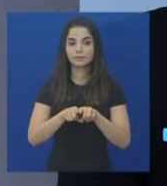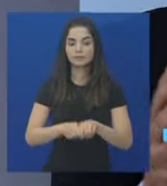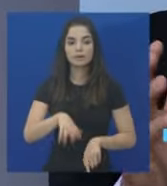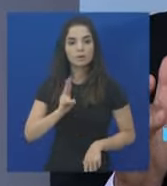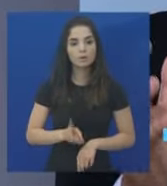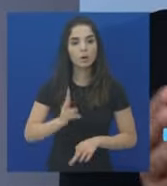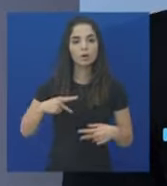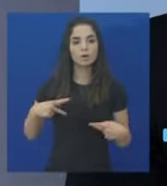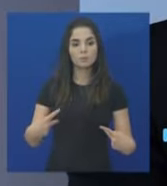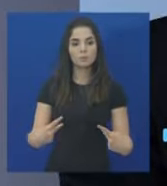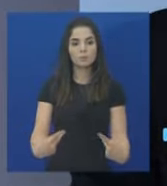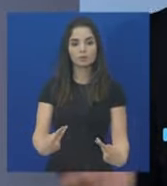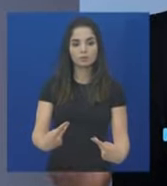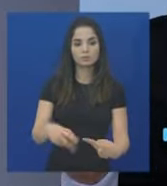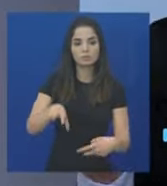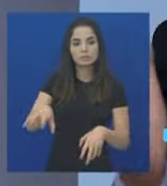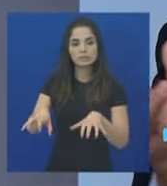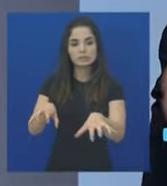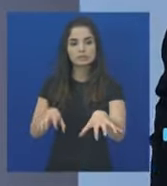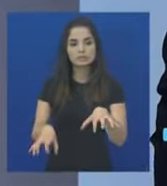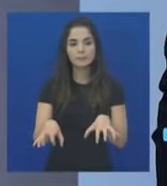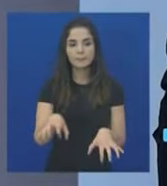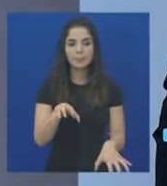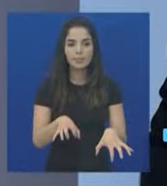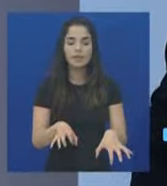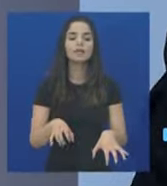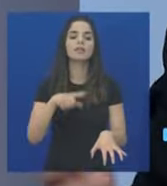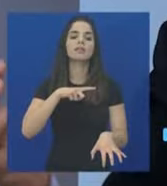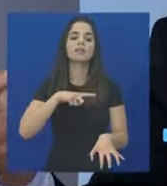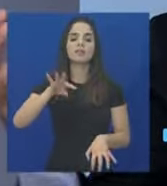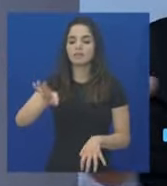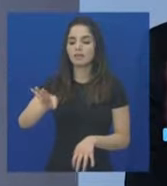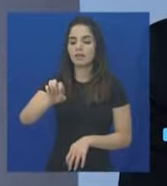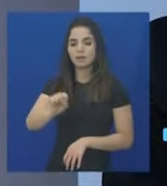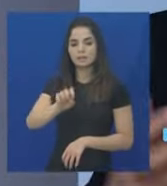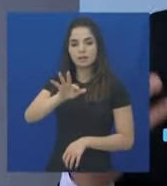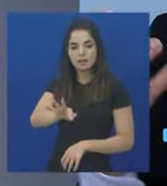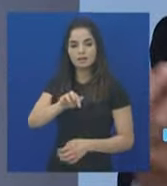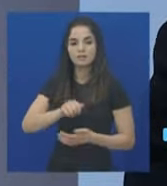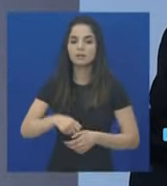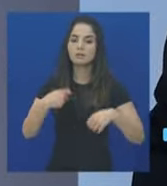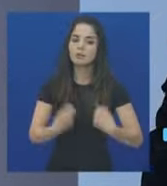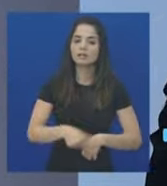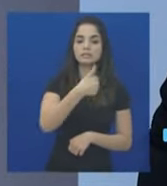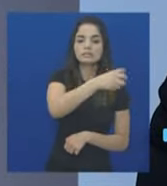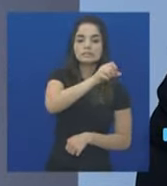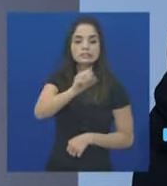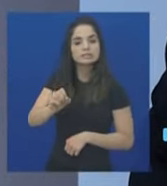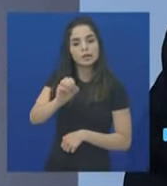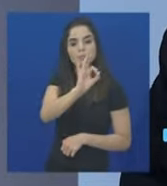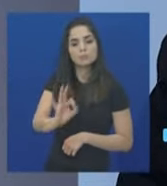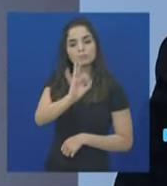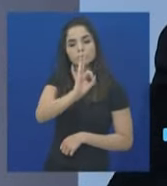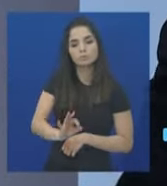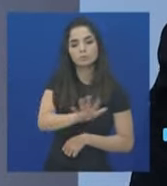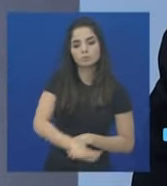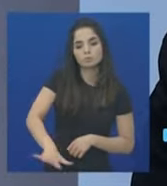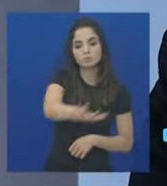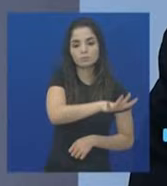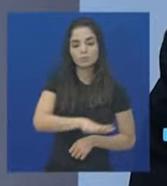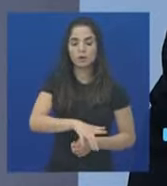projeto de descentralização através dos PSFs. Precisamos de 100% de cobertura. Esse que é o nosso compromisso.